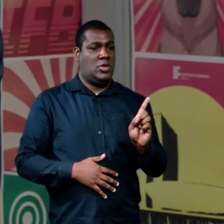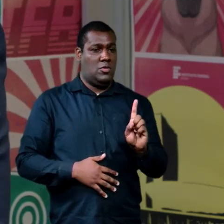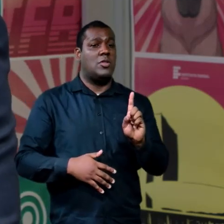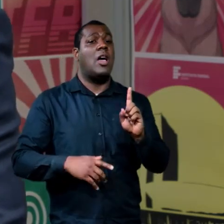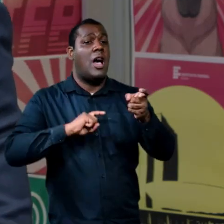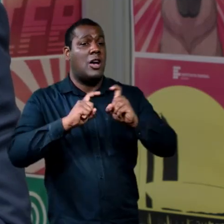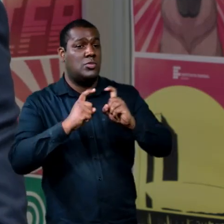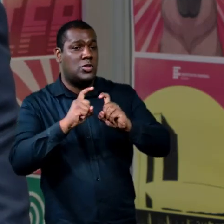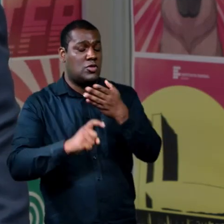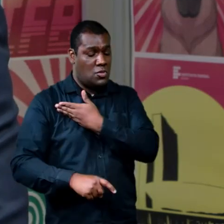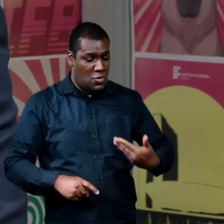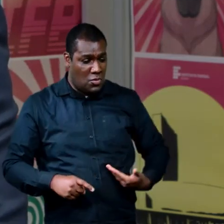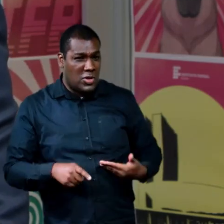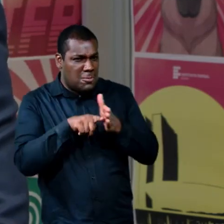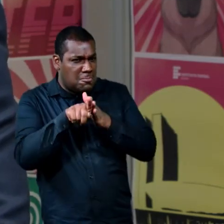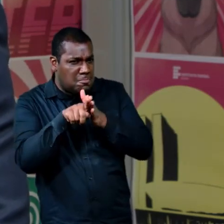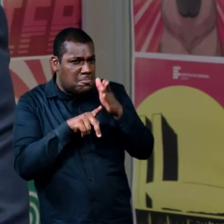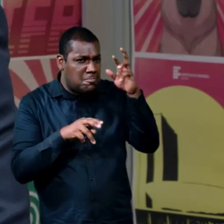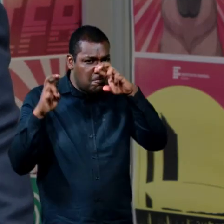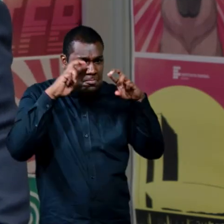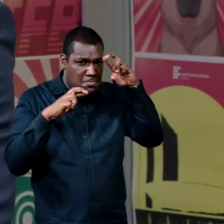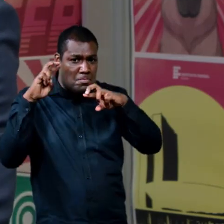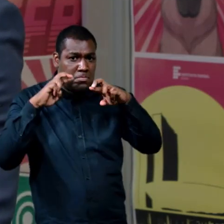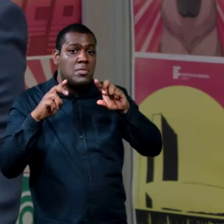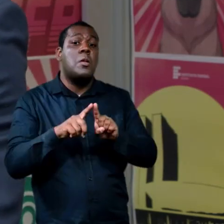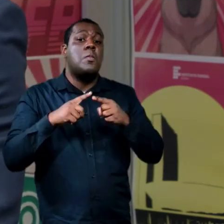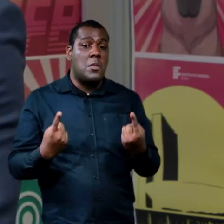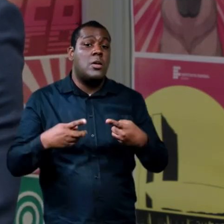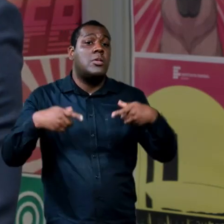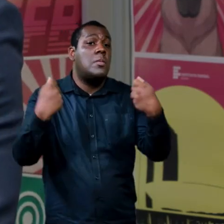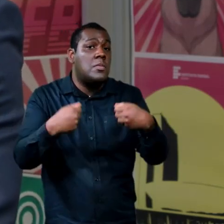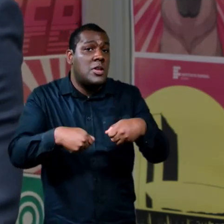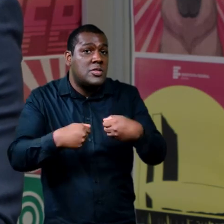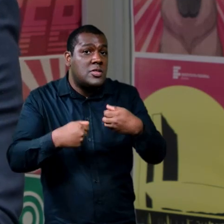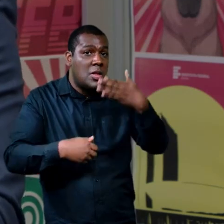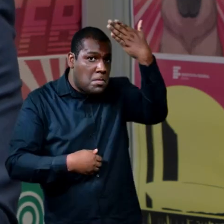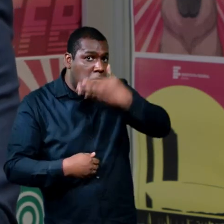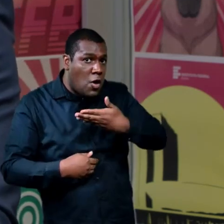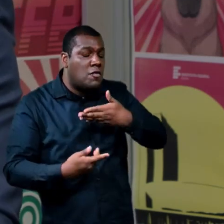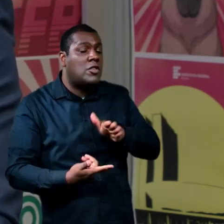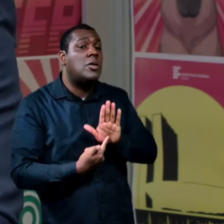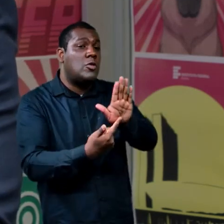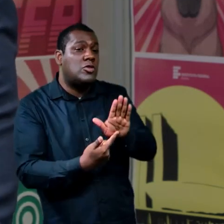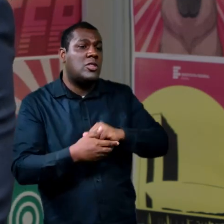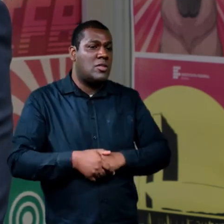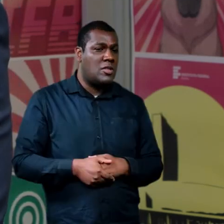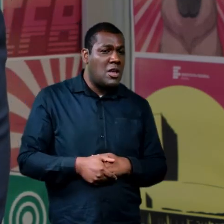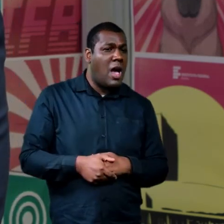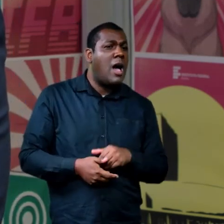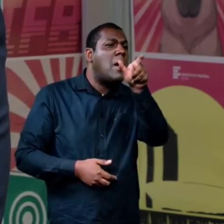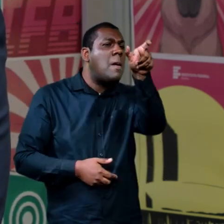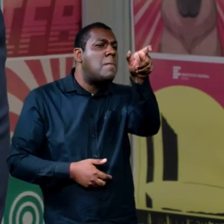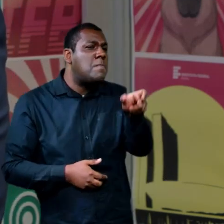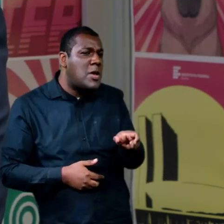investigação depois. Mas a gente precisa de elementos mínimos para identificar o comportamento e também saber quem é a